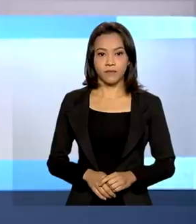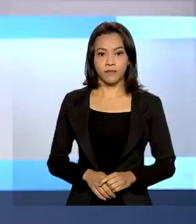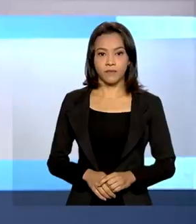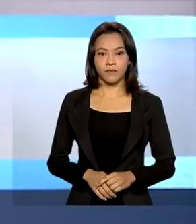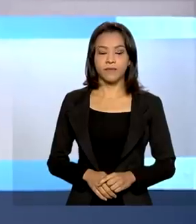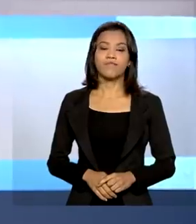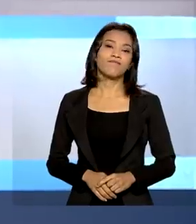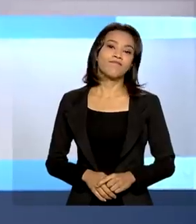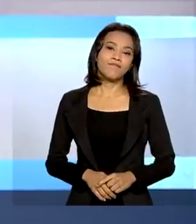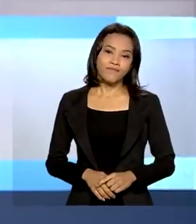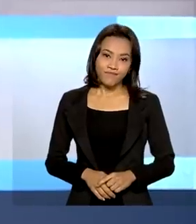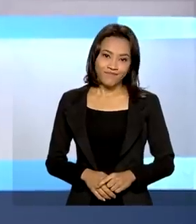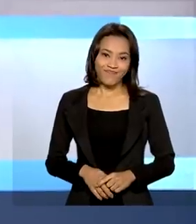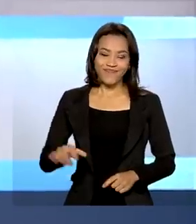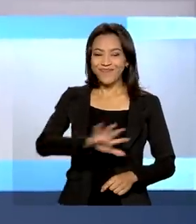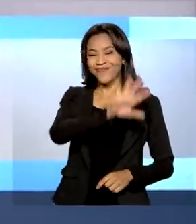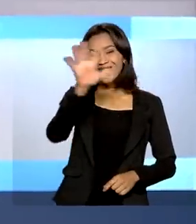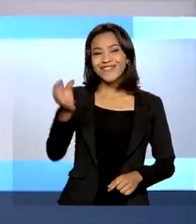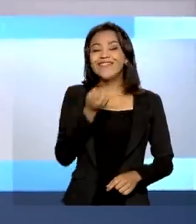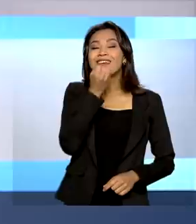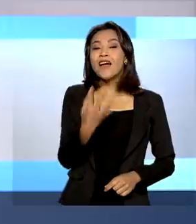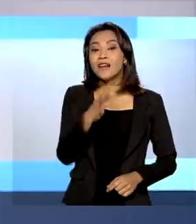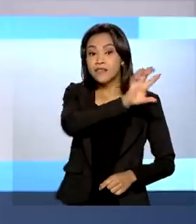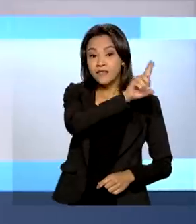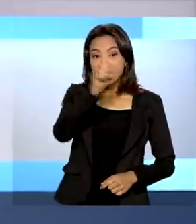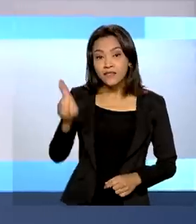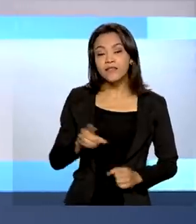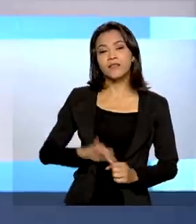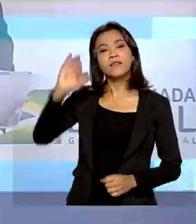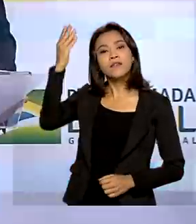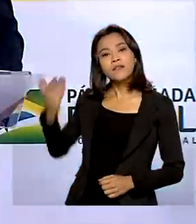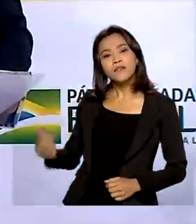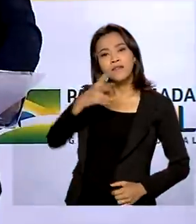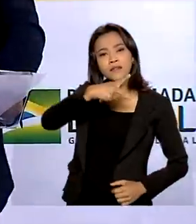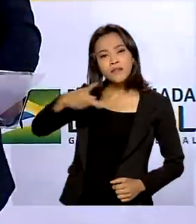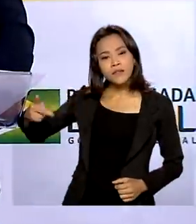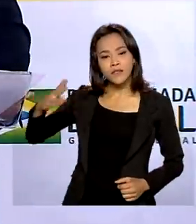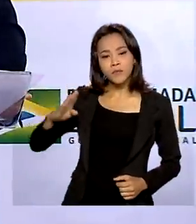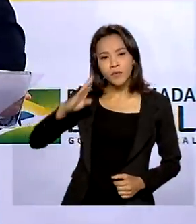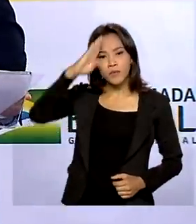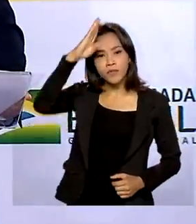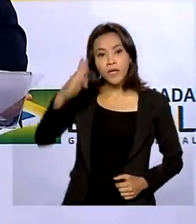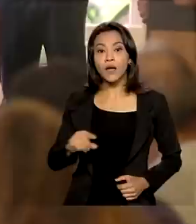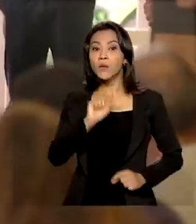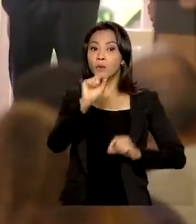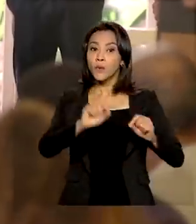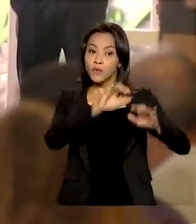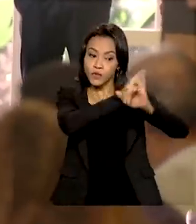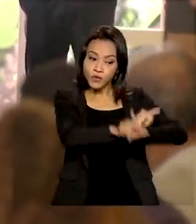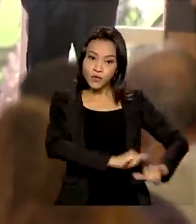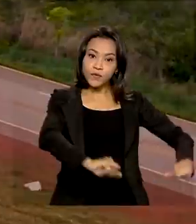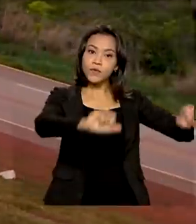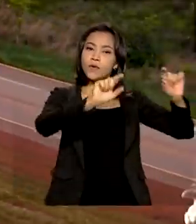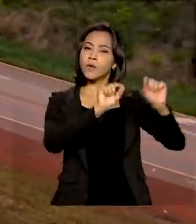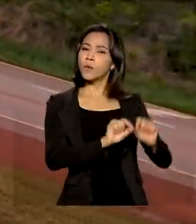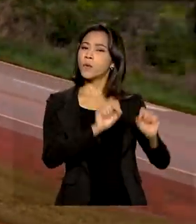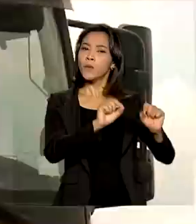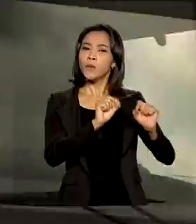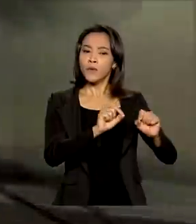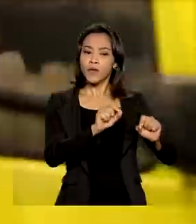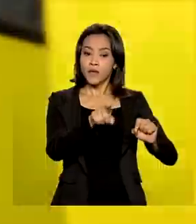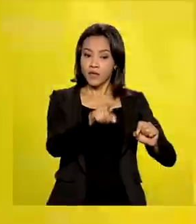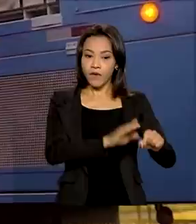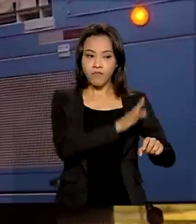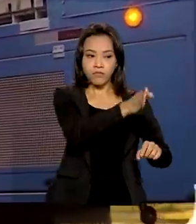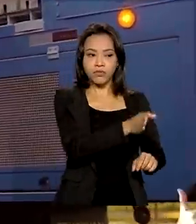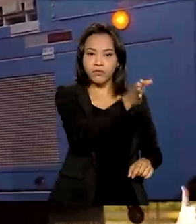o Olá bom dia presidente Jair bolsonaro lança circuito Agro que vai percorrer